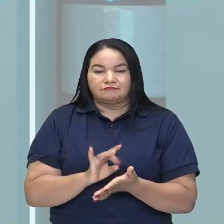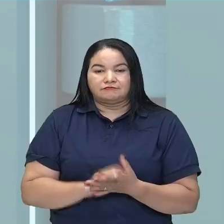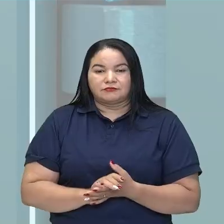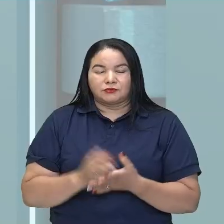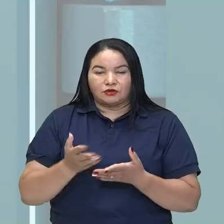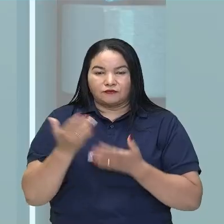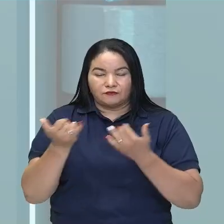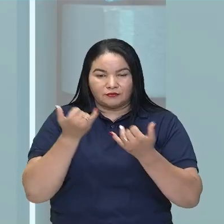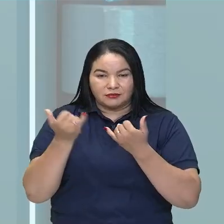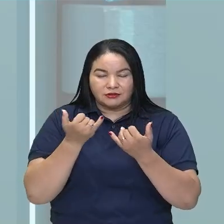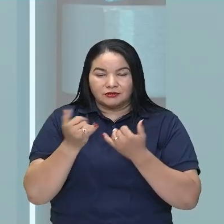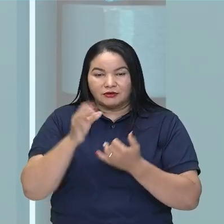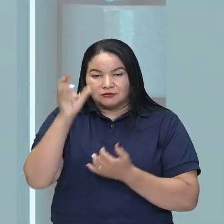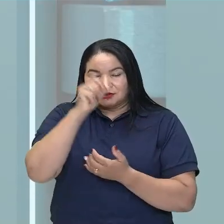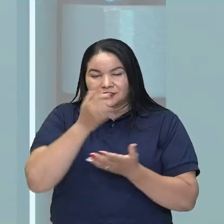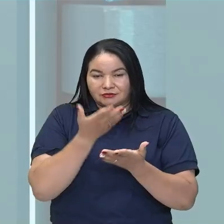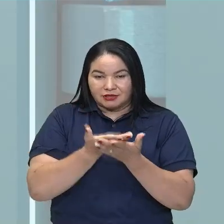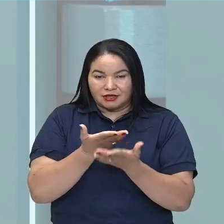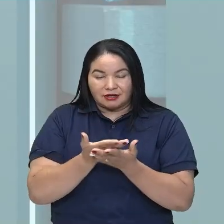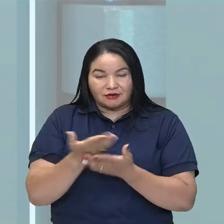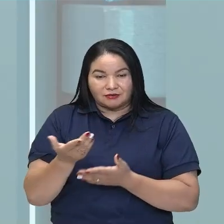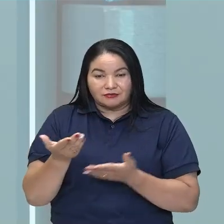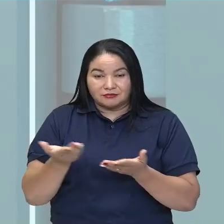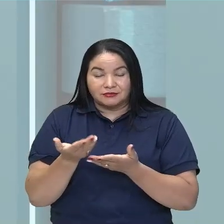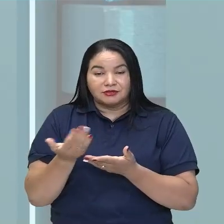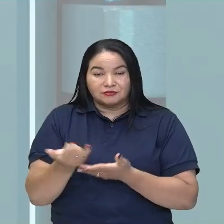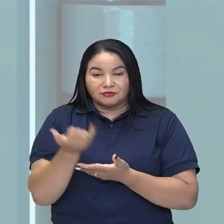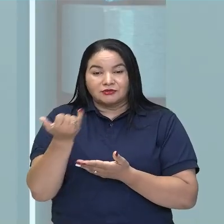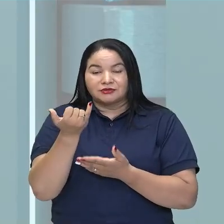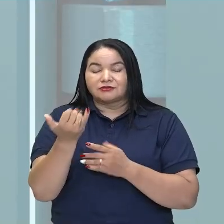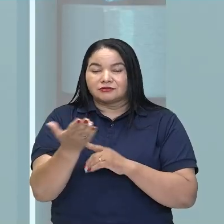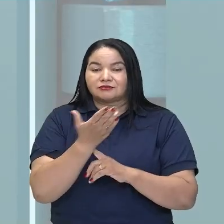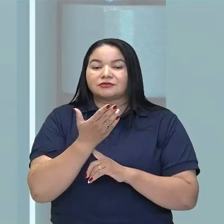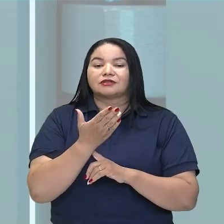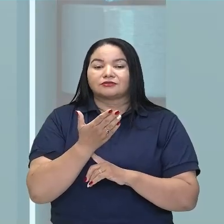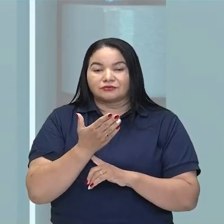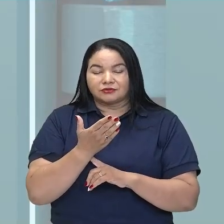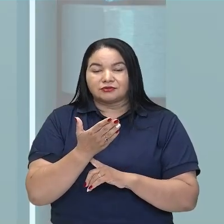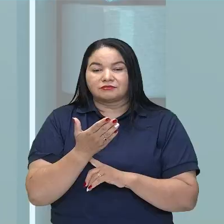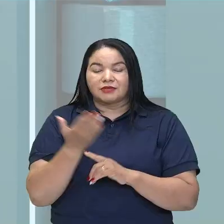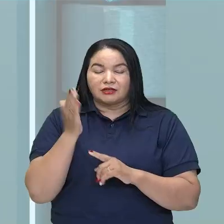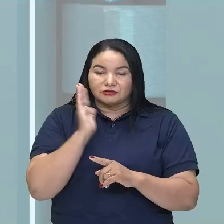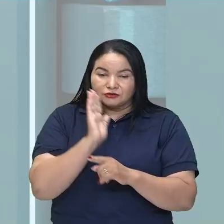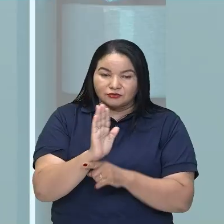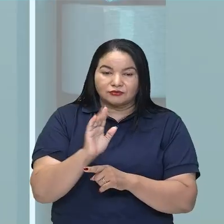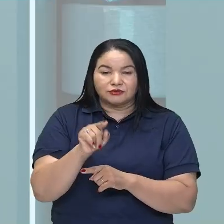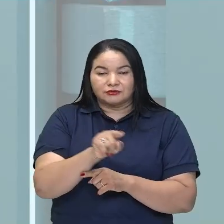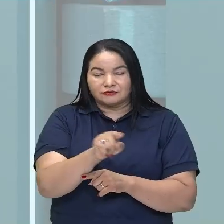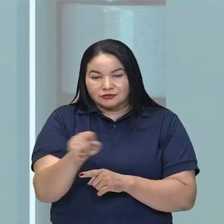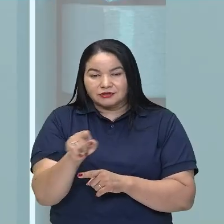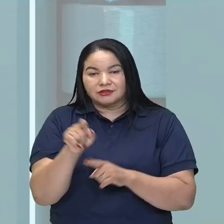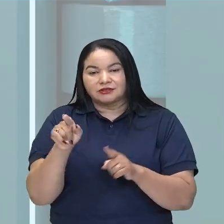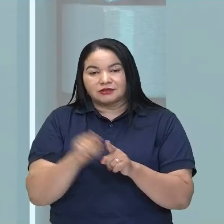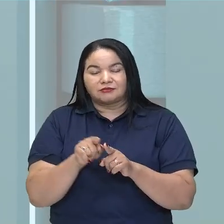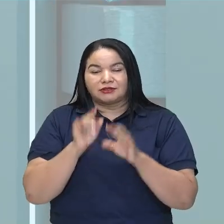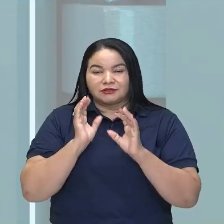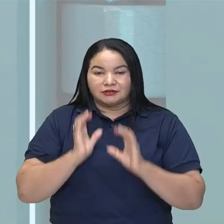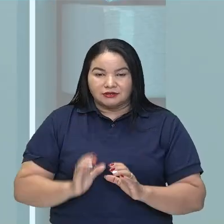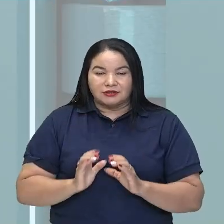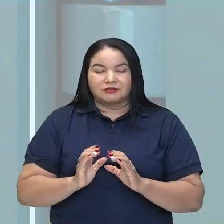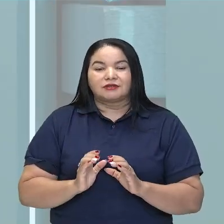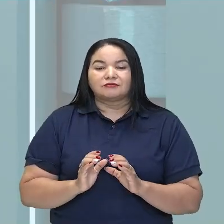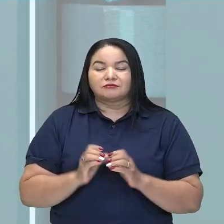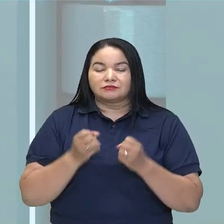aprendemos aqui ao longo dessa aula, é importante exatamente por isso, porque vai ajudar você a se tornar um cidadão, ser uma